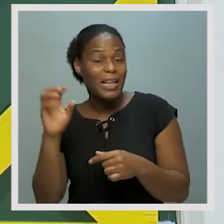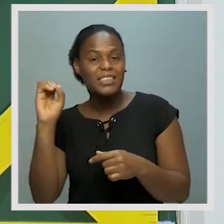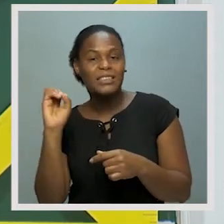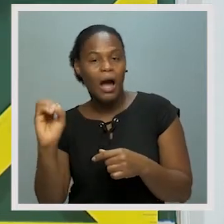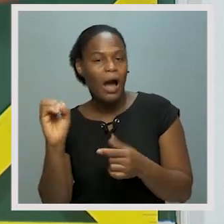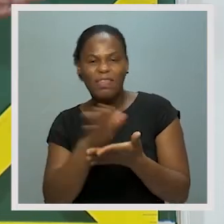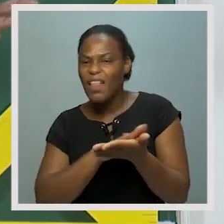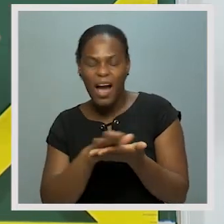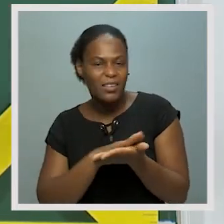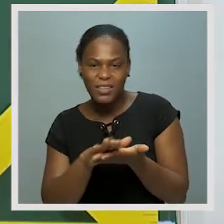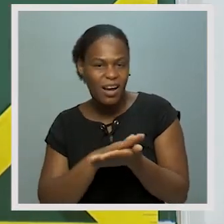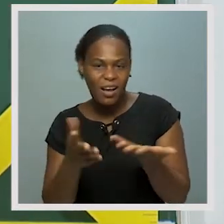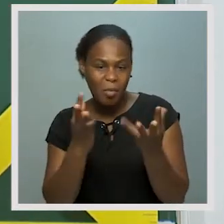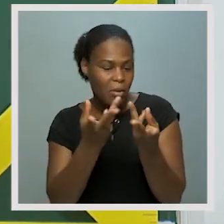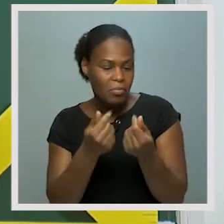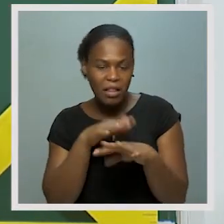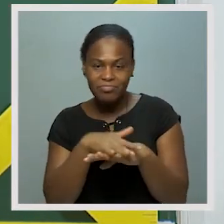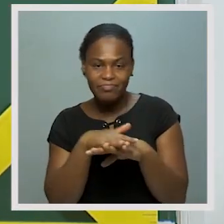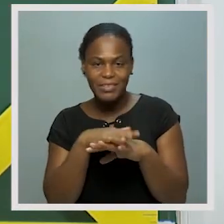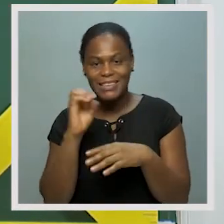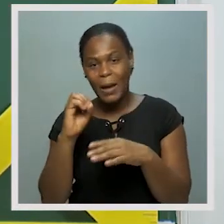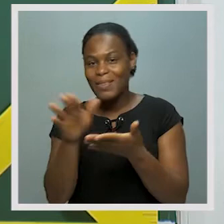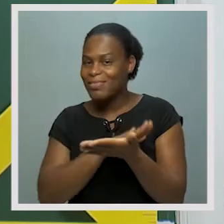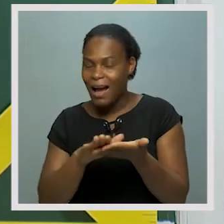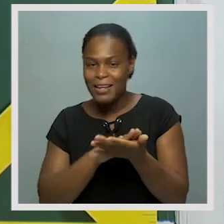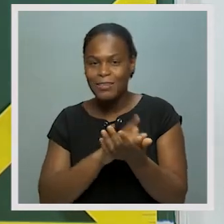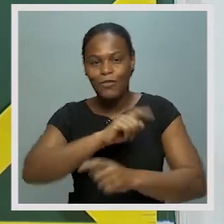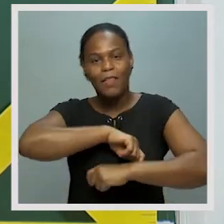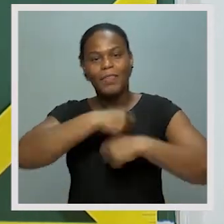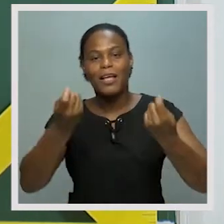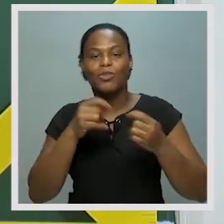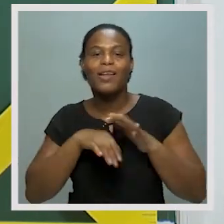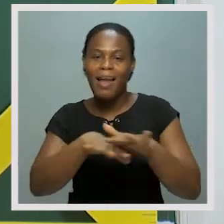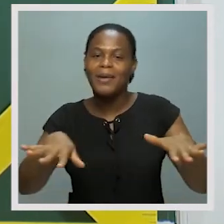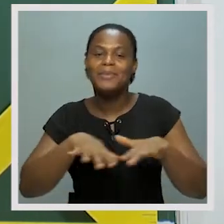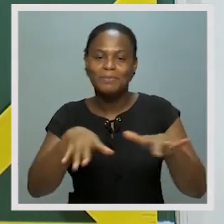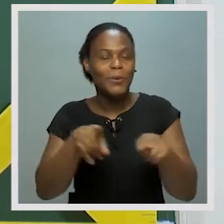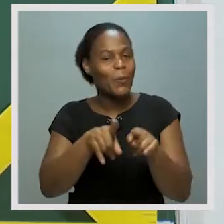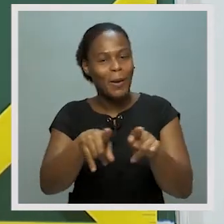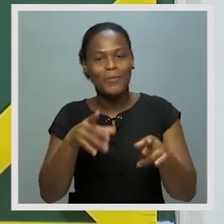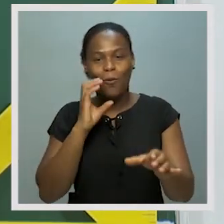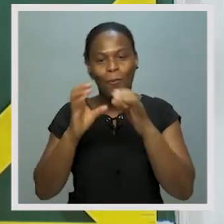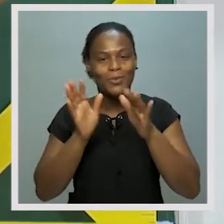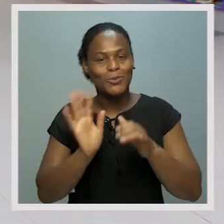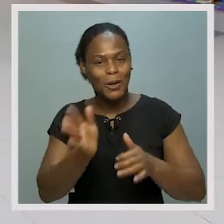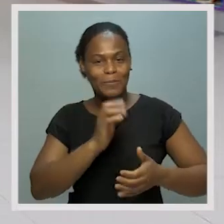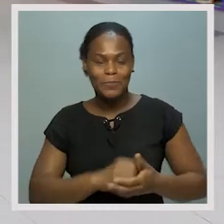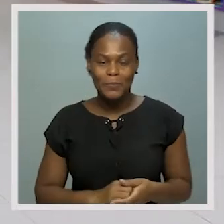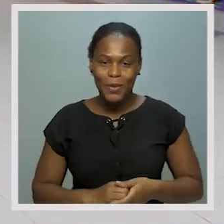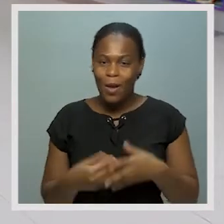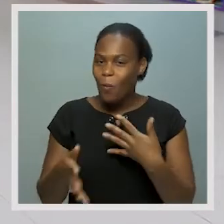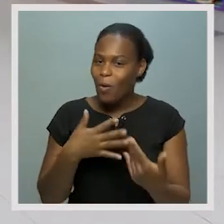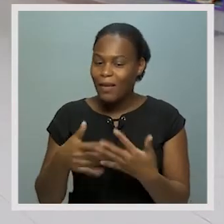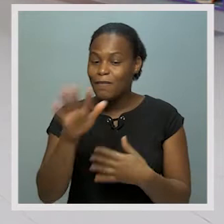que é o zero. Zero matematicamente é nada, não é? Então já estava efetivada a comunicação.